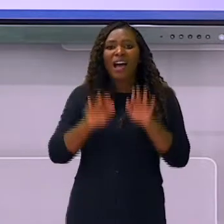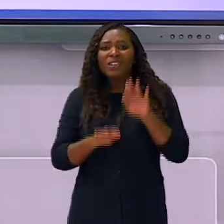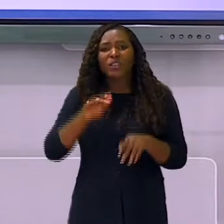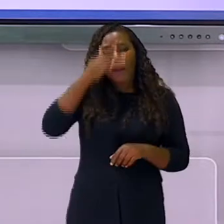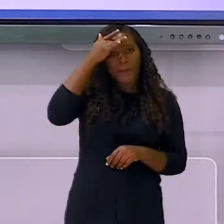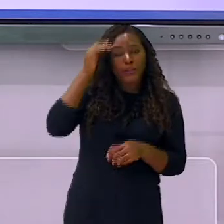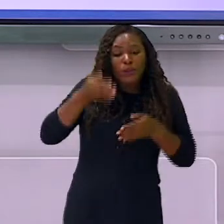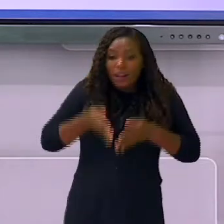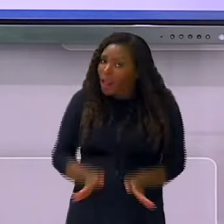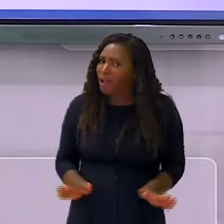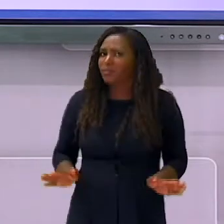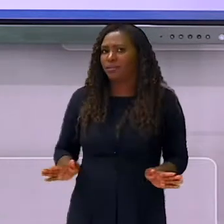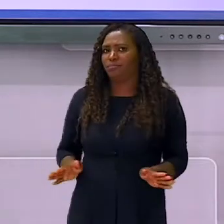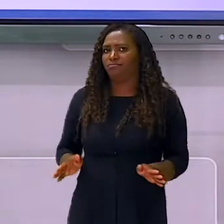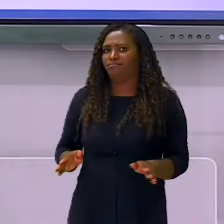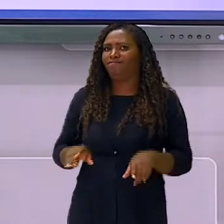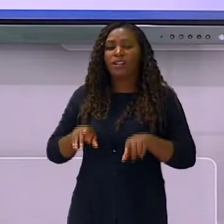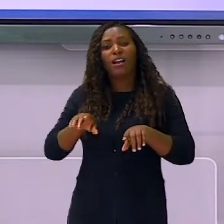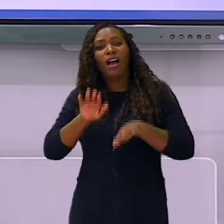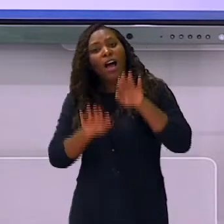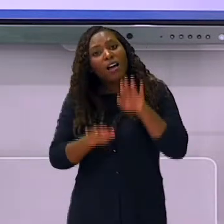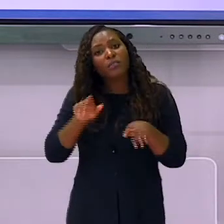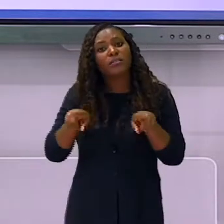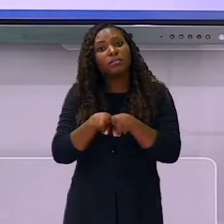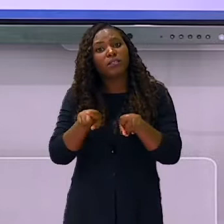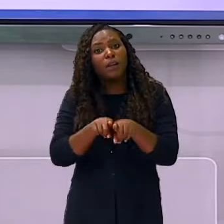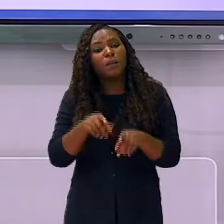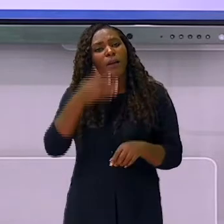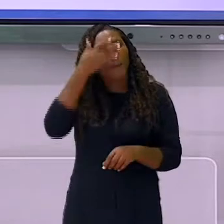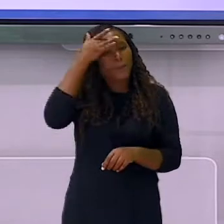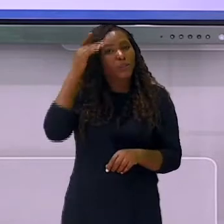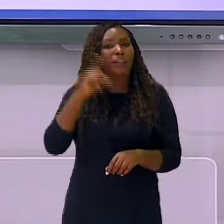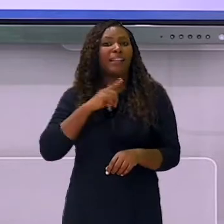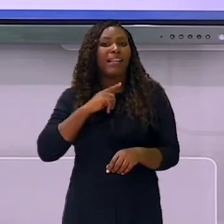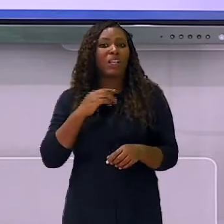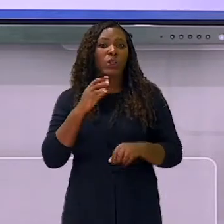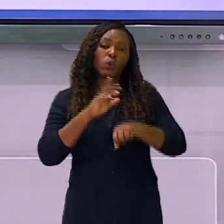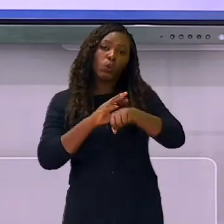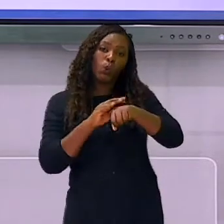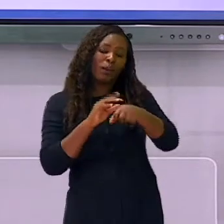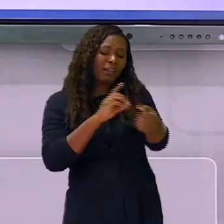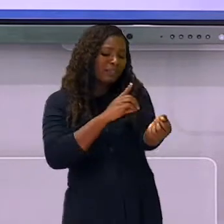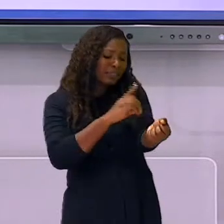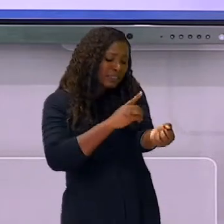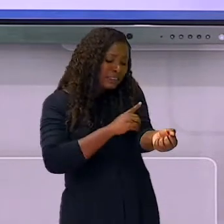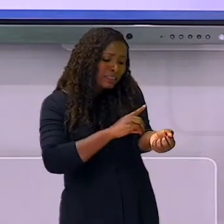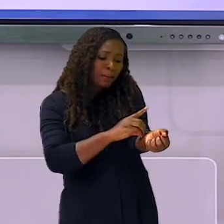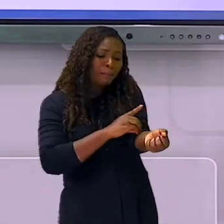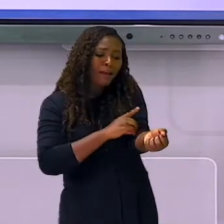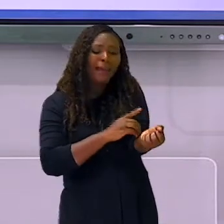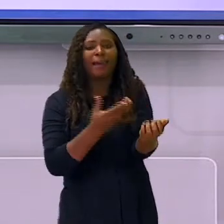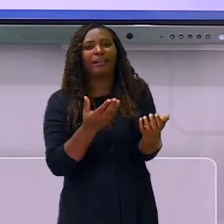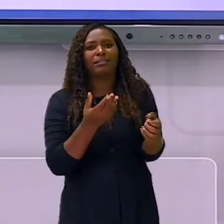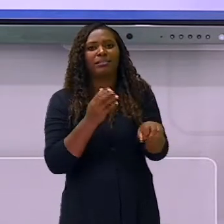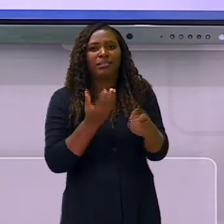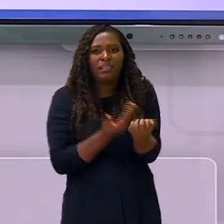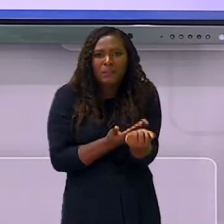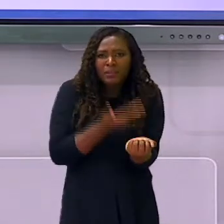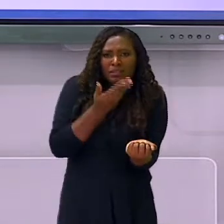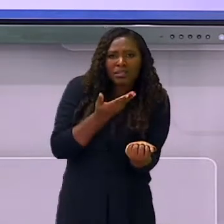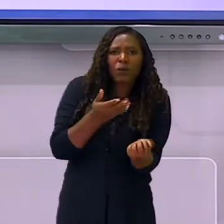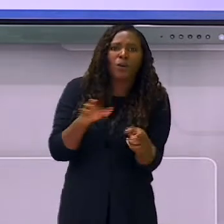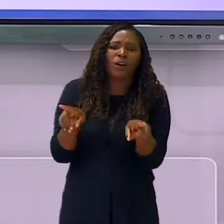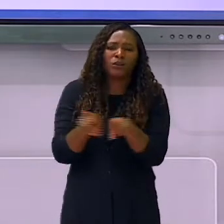córneas ou doenças como a hipertensão arterial ou a diabetes. A deficiência visual se divide em